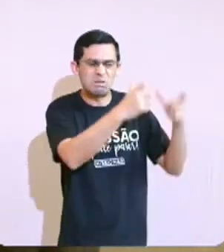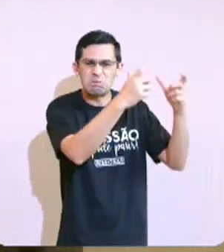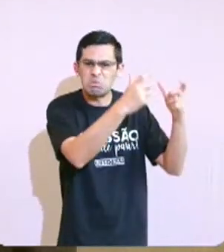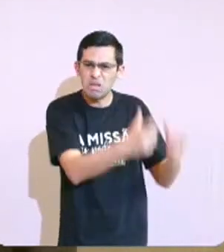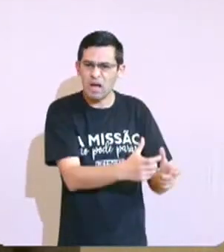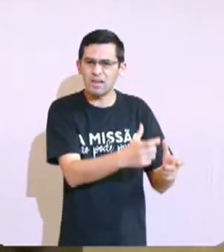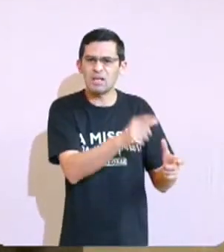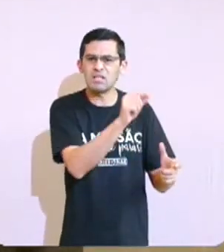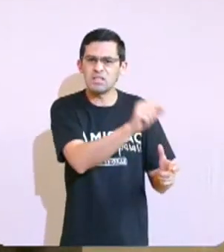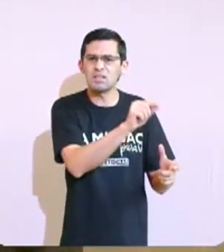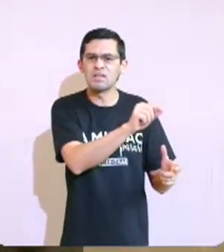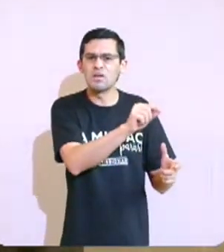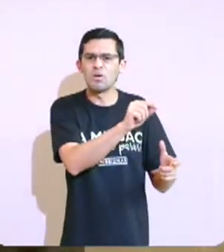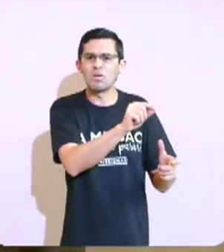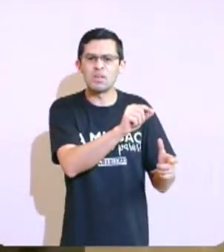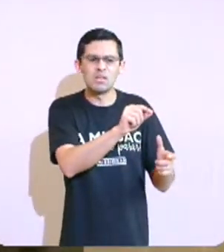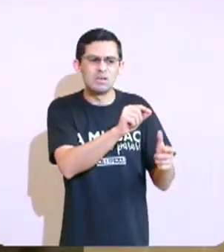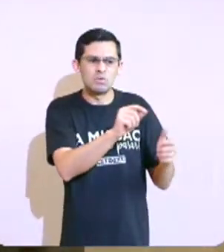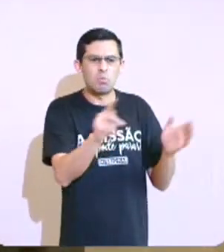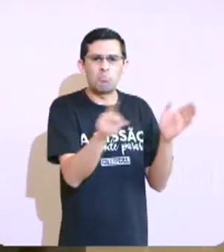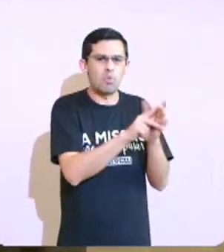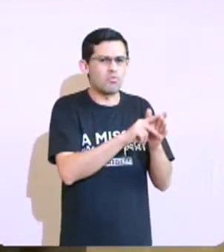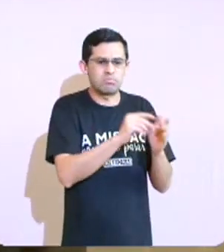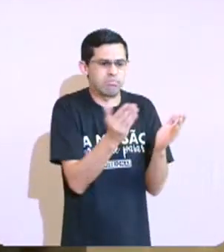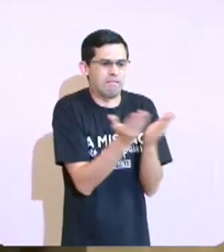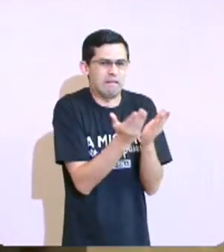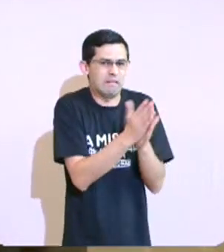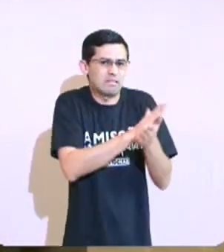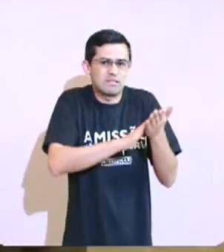sarcasticamente de Galileia dos gentios.